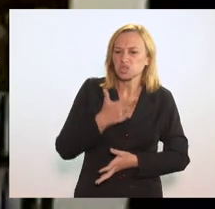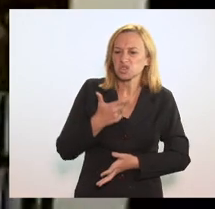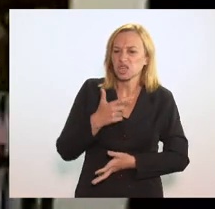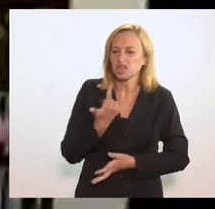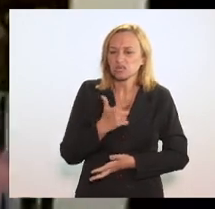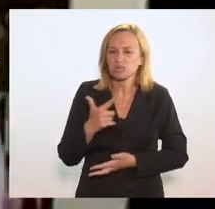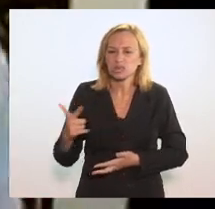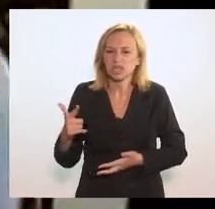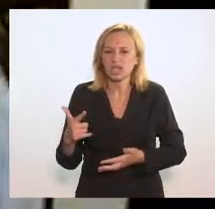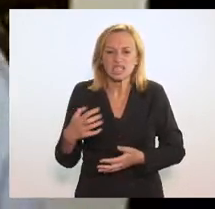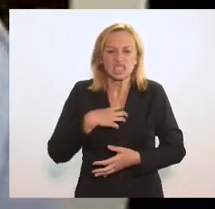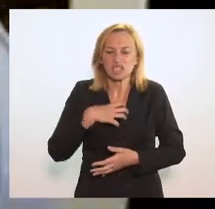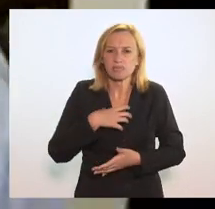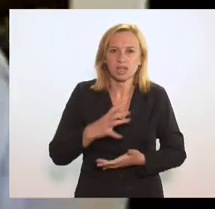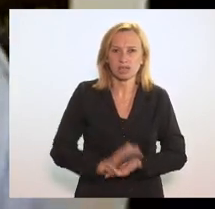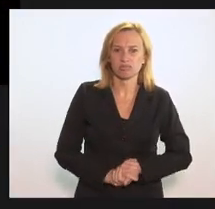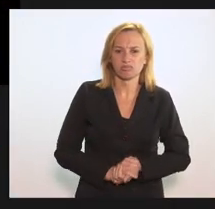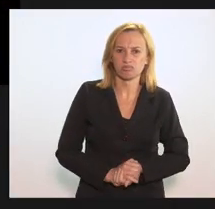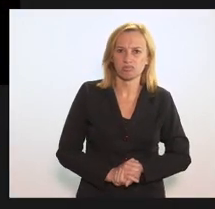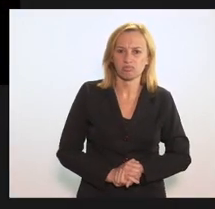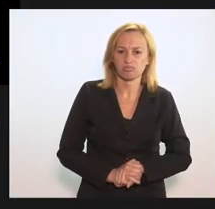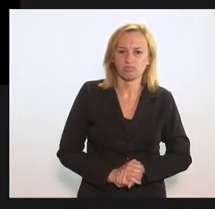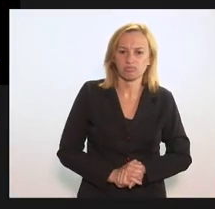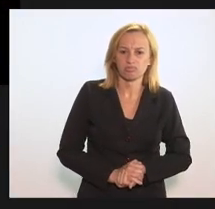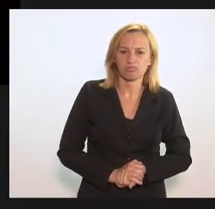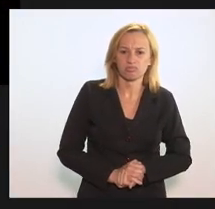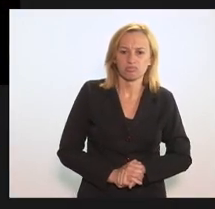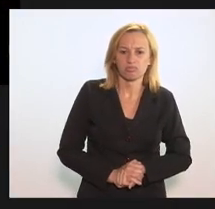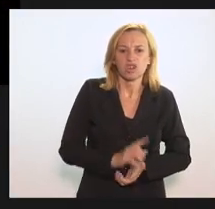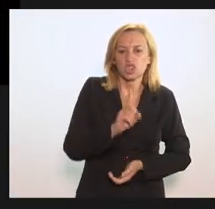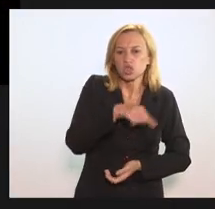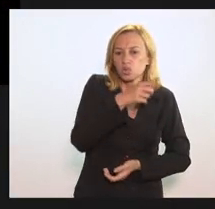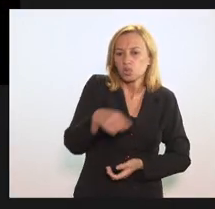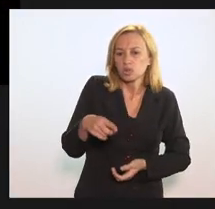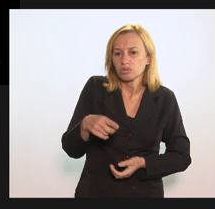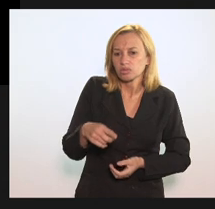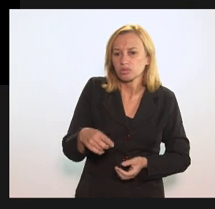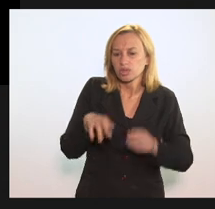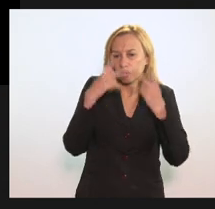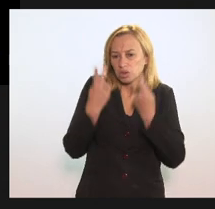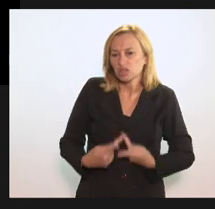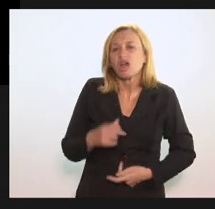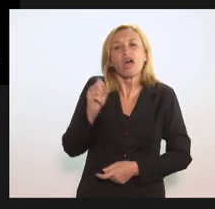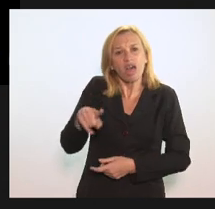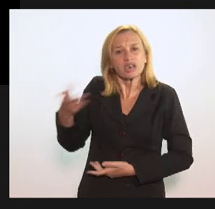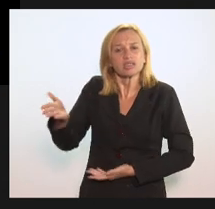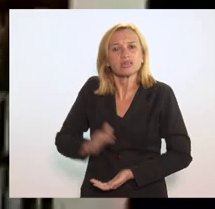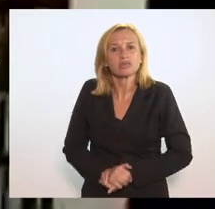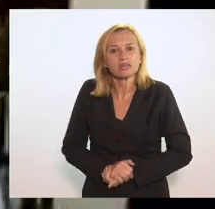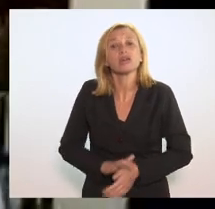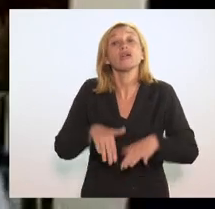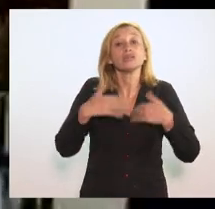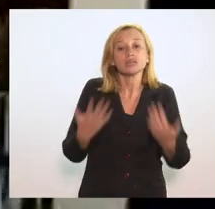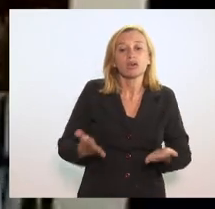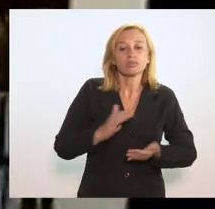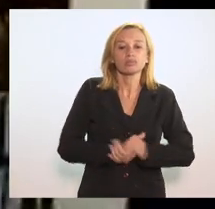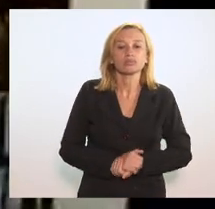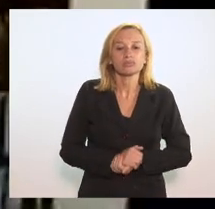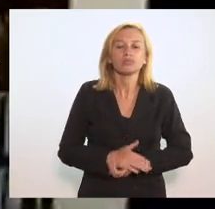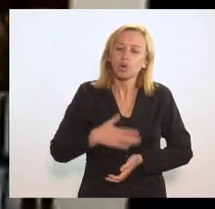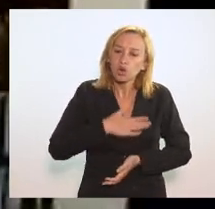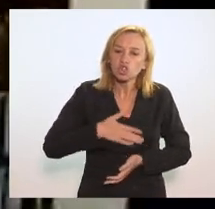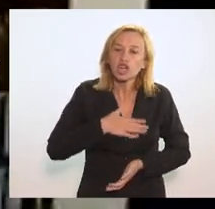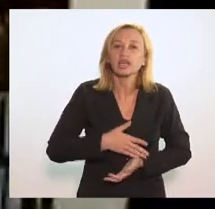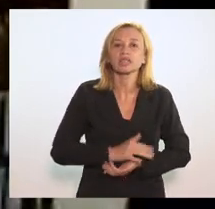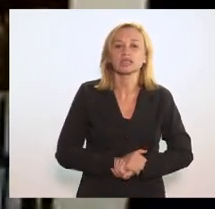e totalmente desprovido da humanidade. É isso daí, é isso daí. Então, eu gostaria